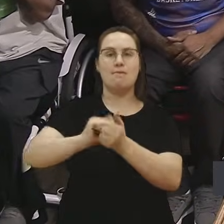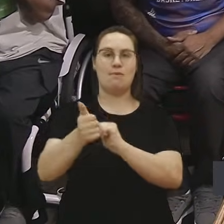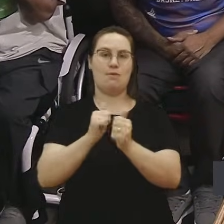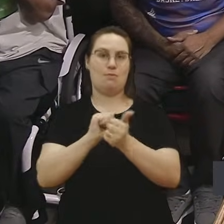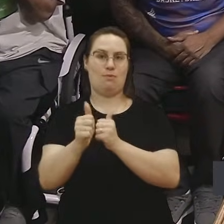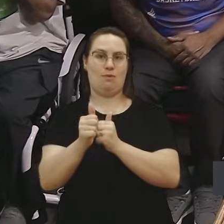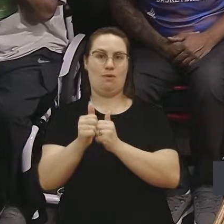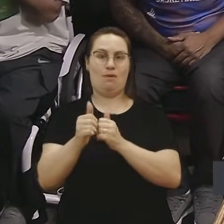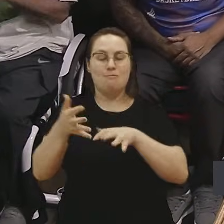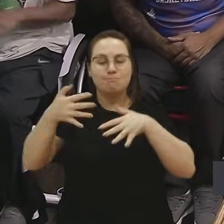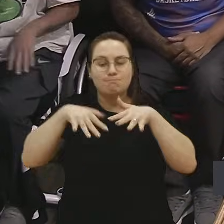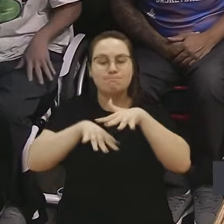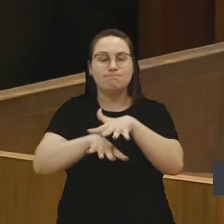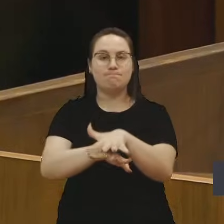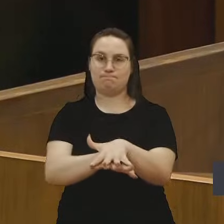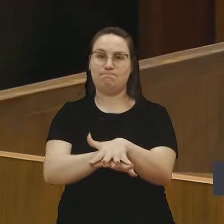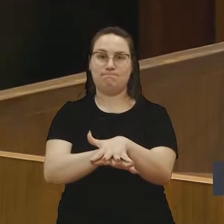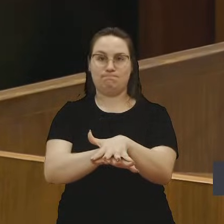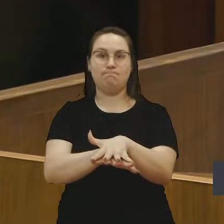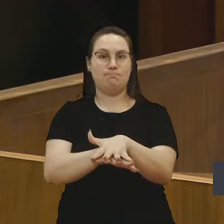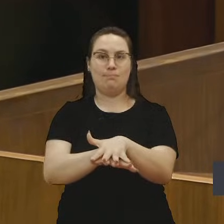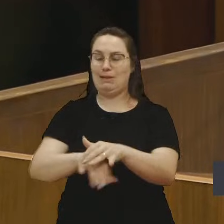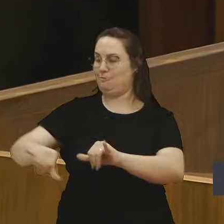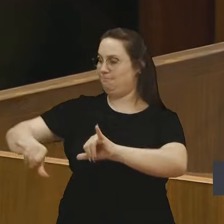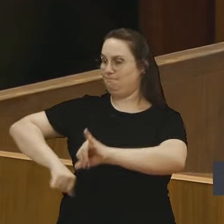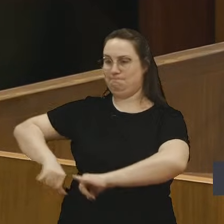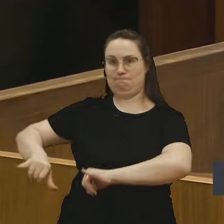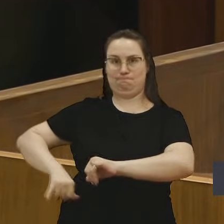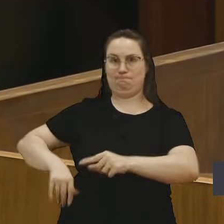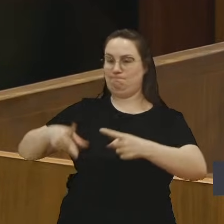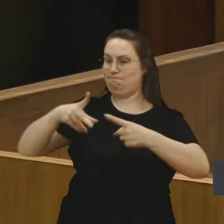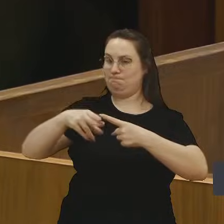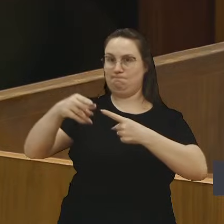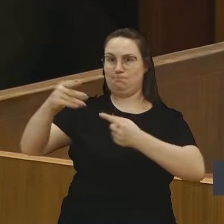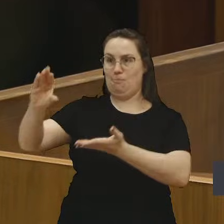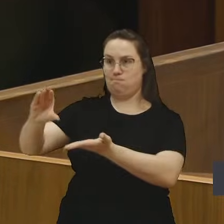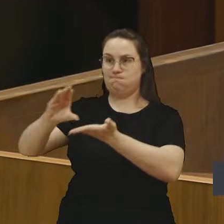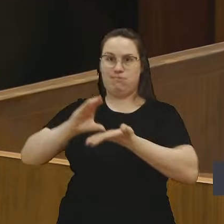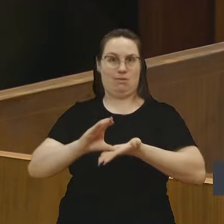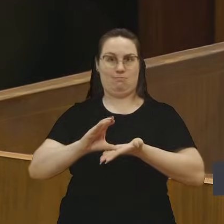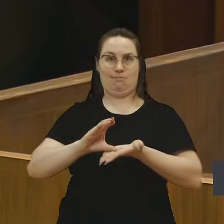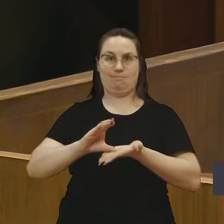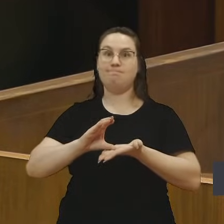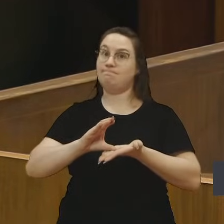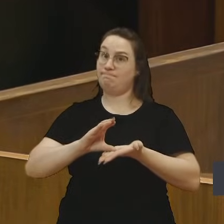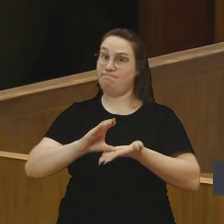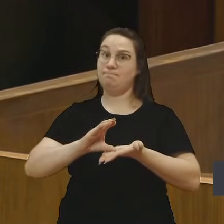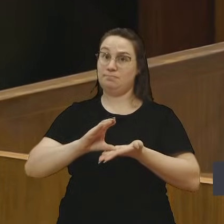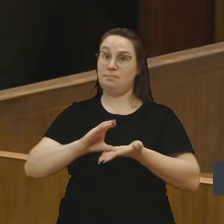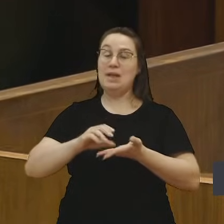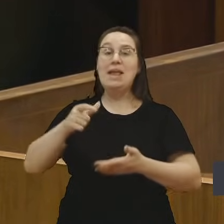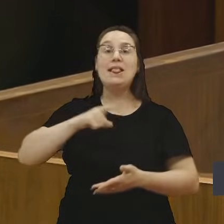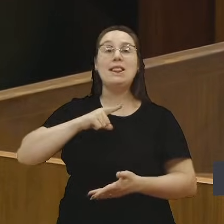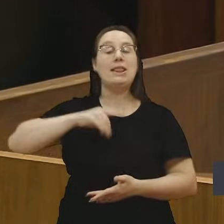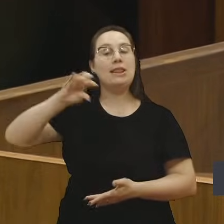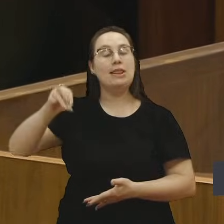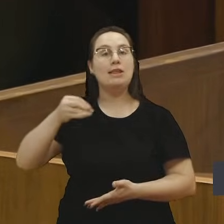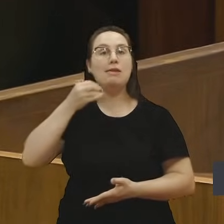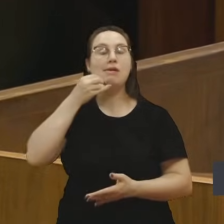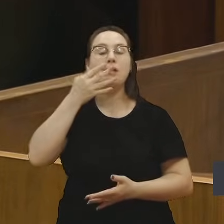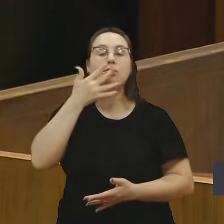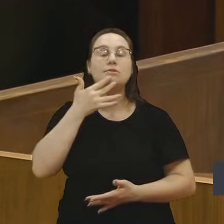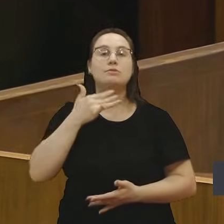promovam a inclusão, que não sofram cortes orçamentários e que ofereçam oportunidades para